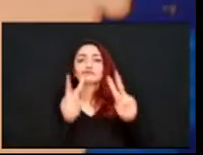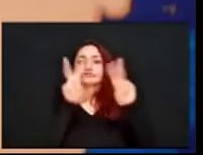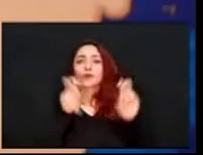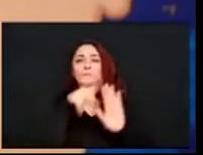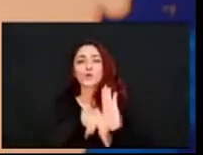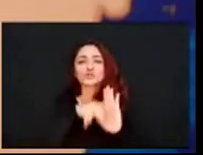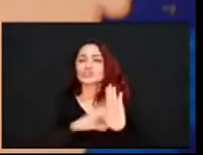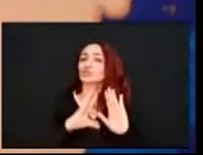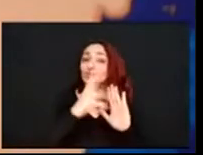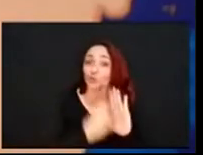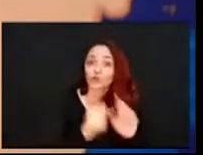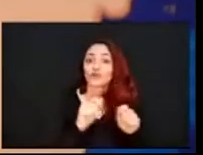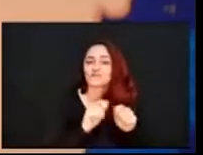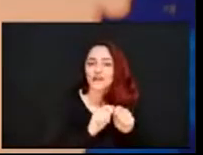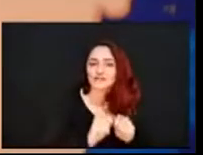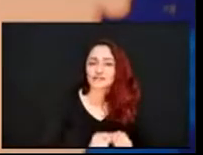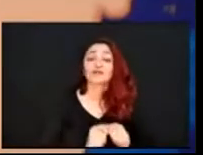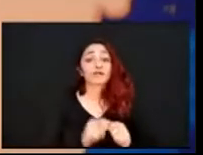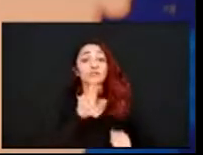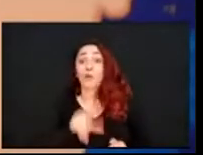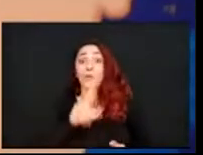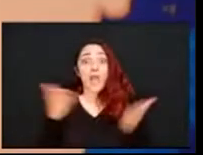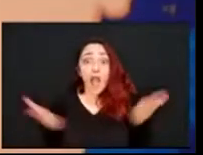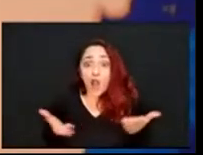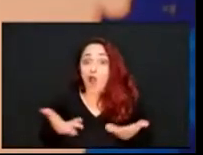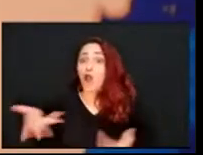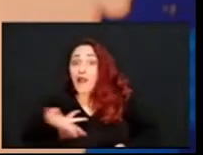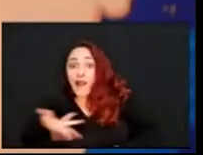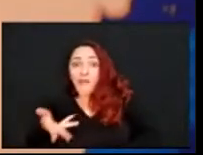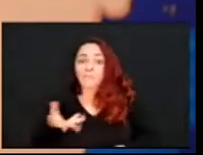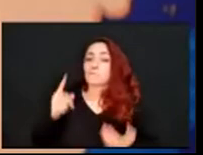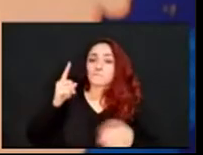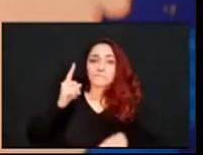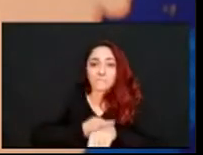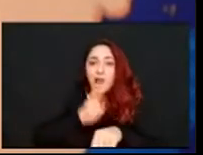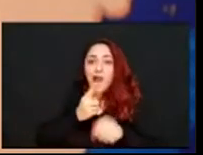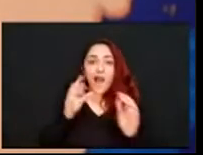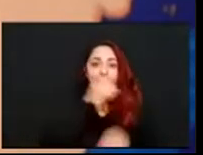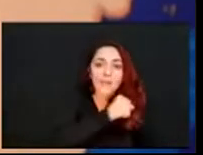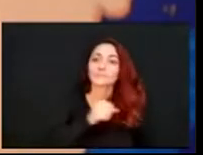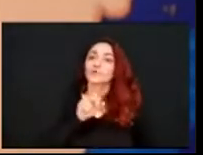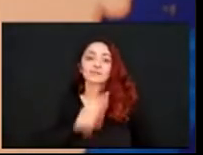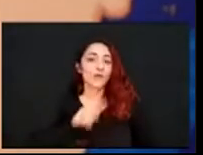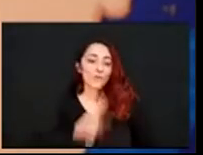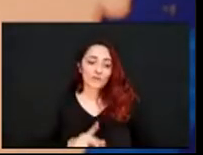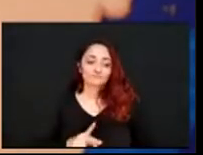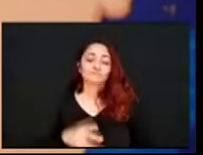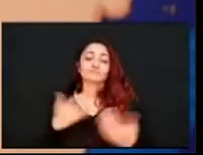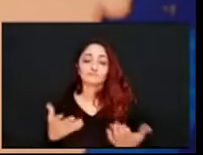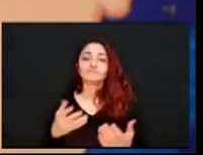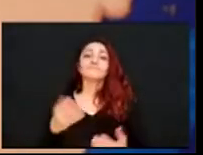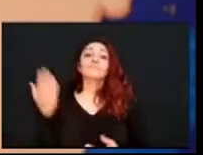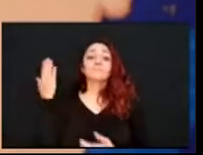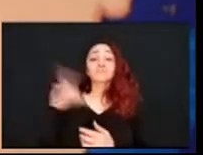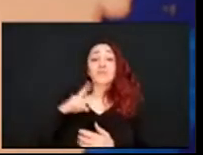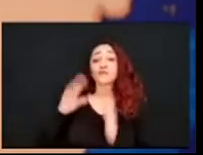curto prazo eu vejo que uma década foi o semear né criar esse terreno para que a